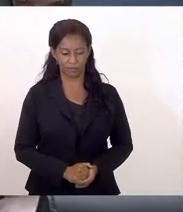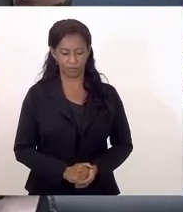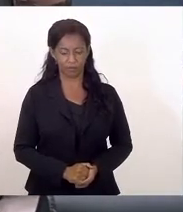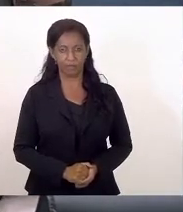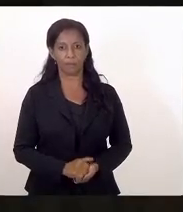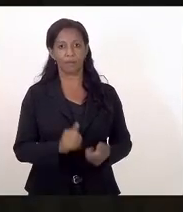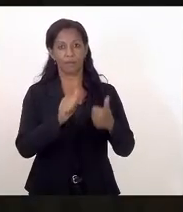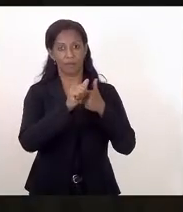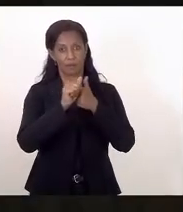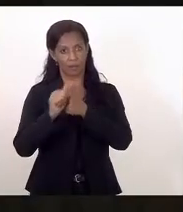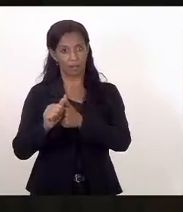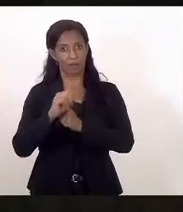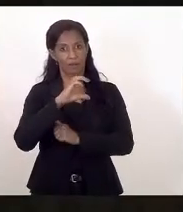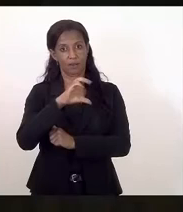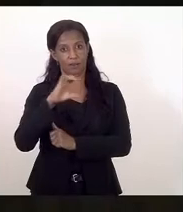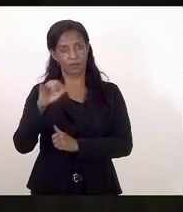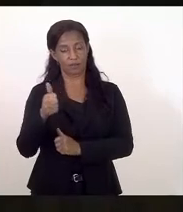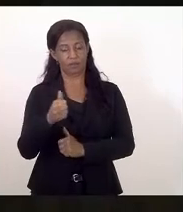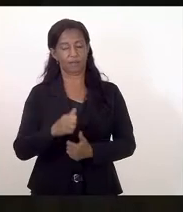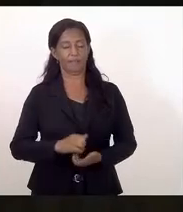Acompanhe o parecer da CCJ.